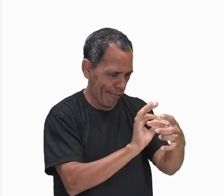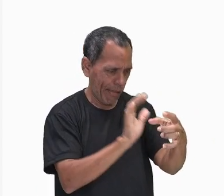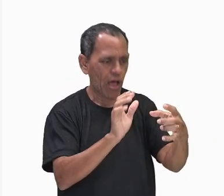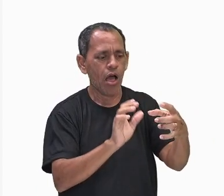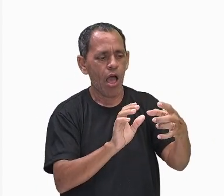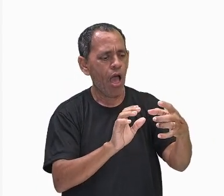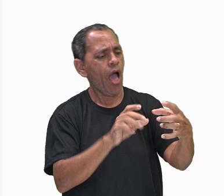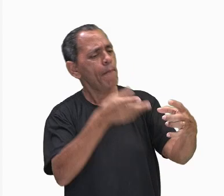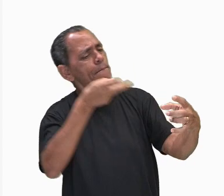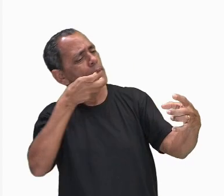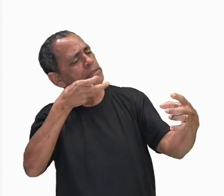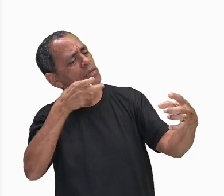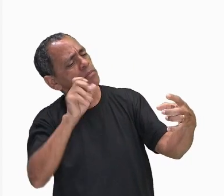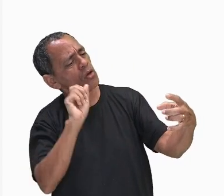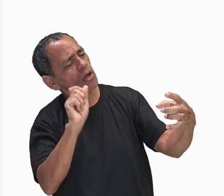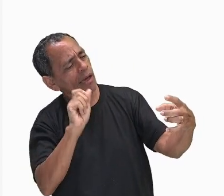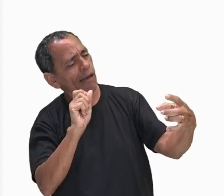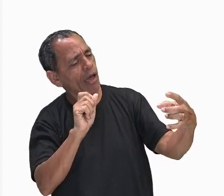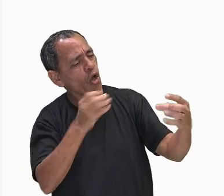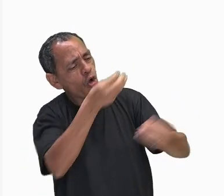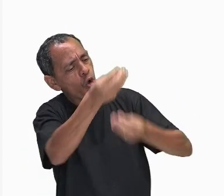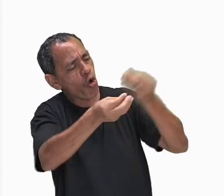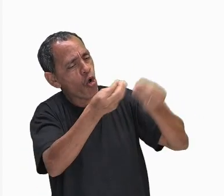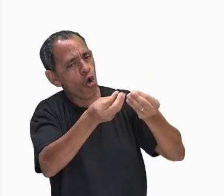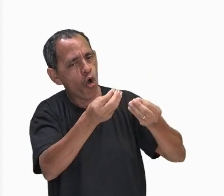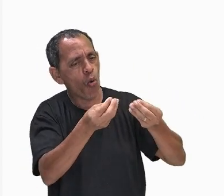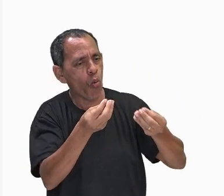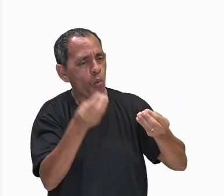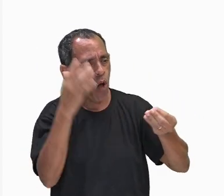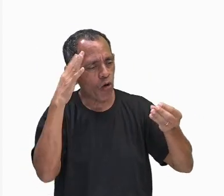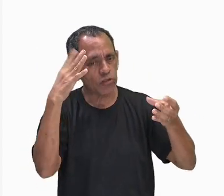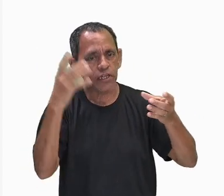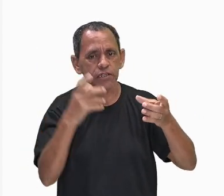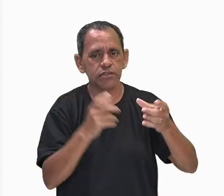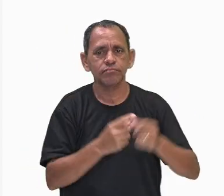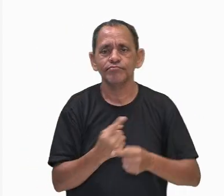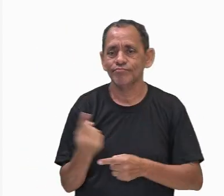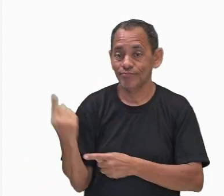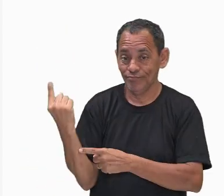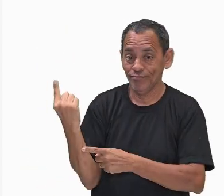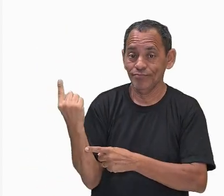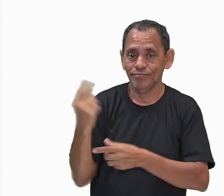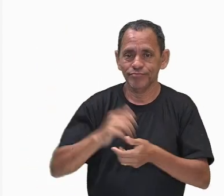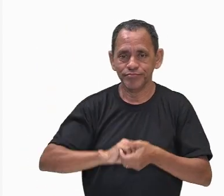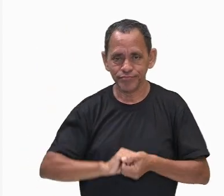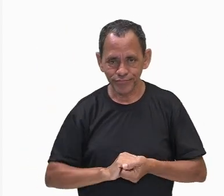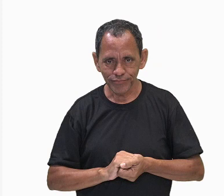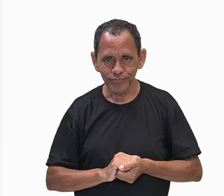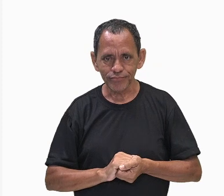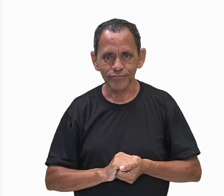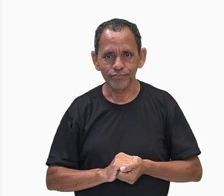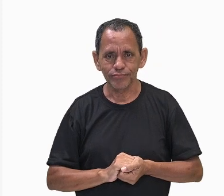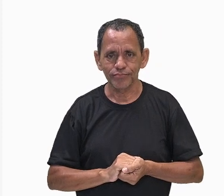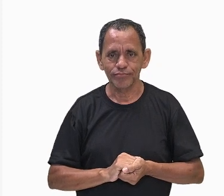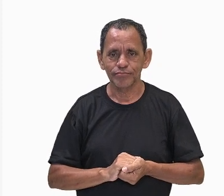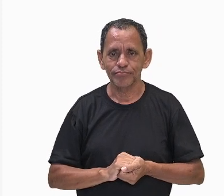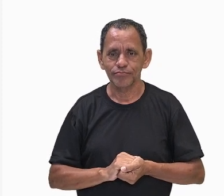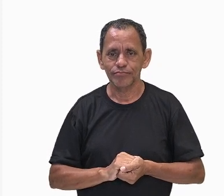planificação. Acompanhe, então, comigo como é que vai ser a planificação do cilindro. Ó. A planificação do